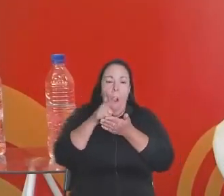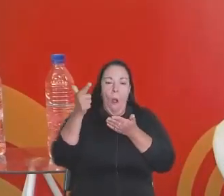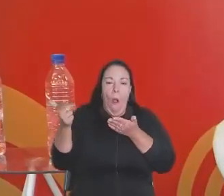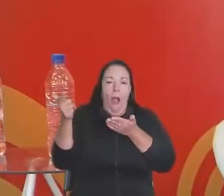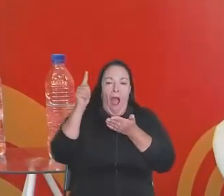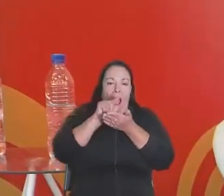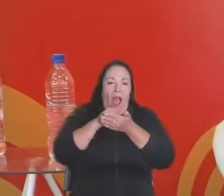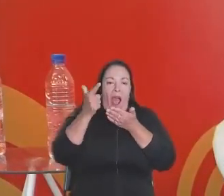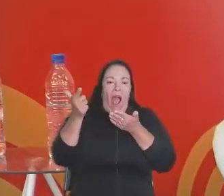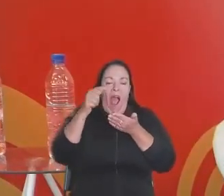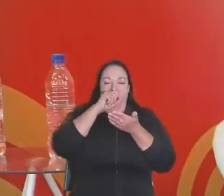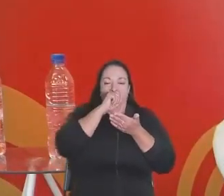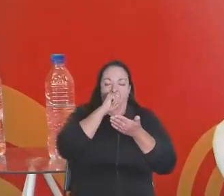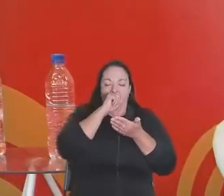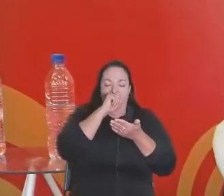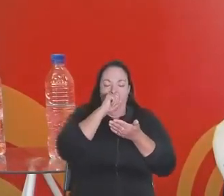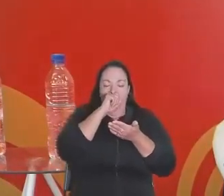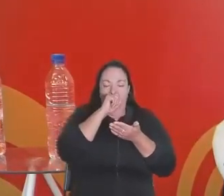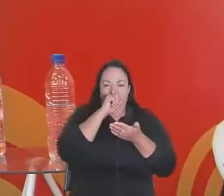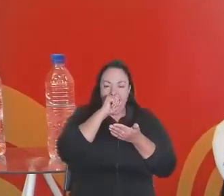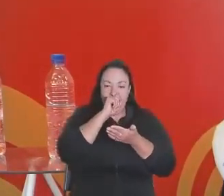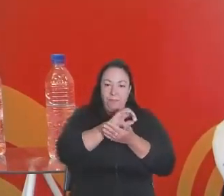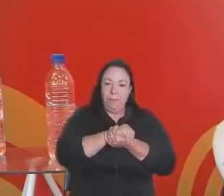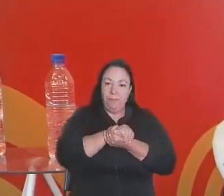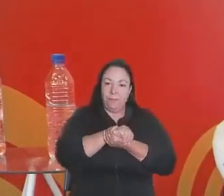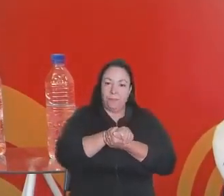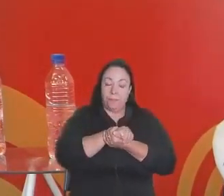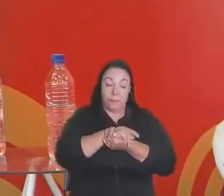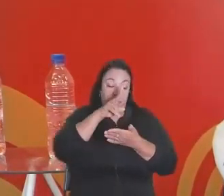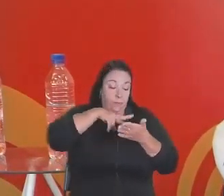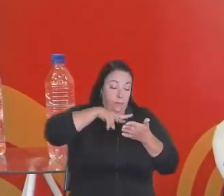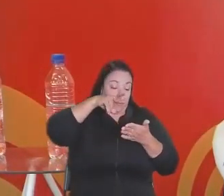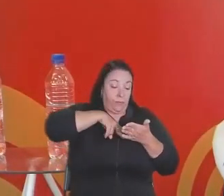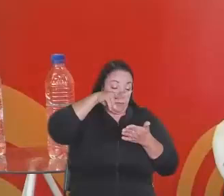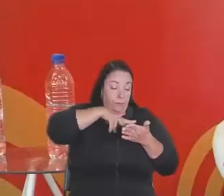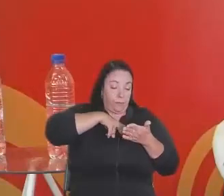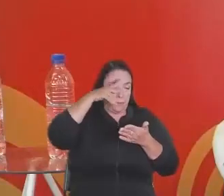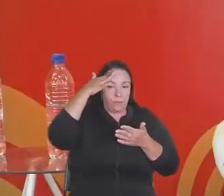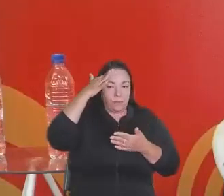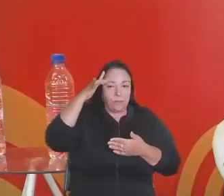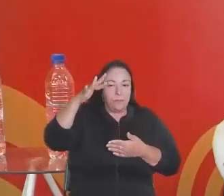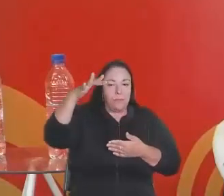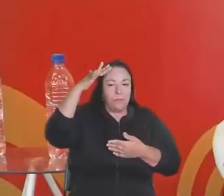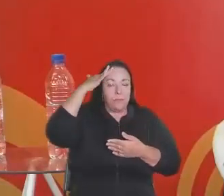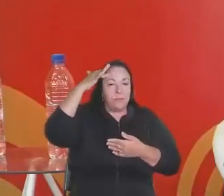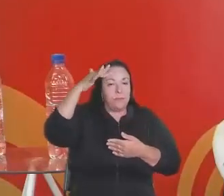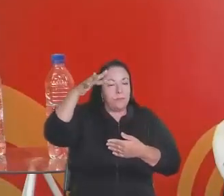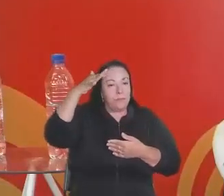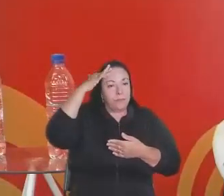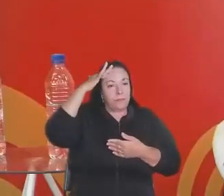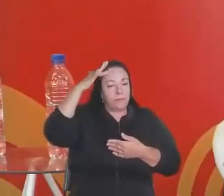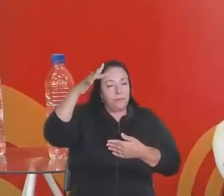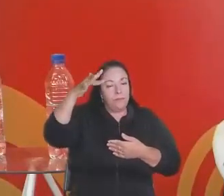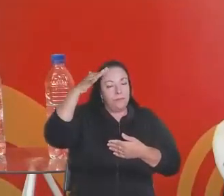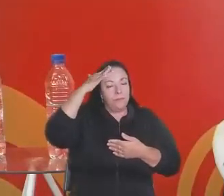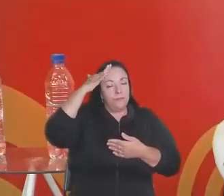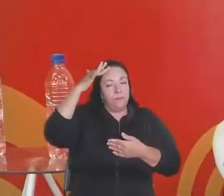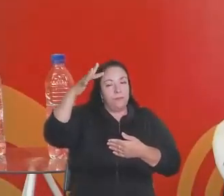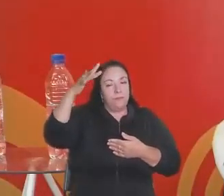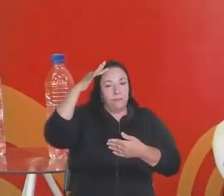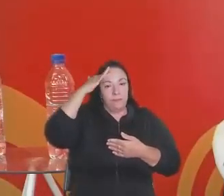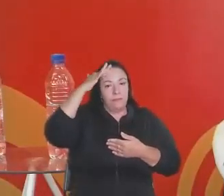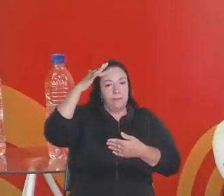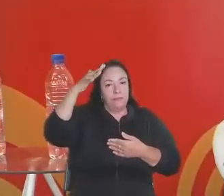assíduo daquela coluna dele. E quando eu lia, eu ficava imaginando o que ele estava escrevendo ali, eu ficava